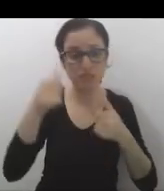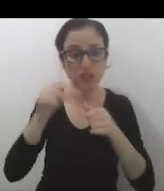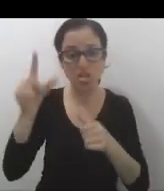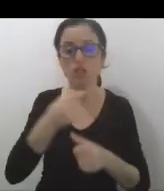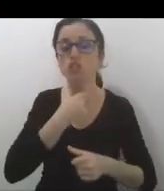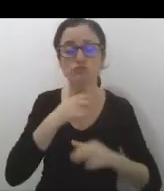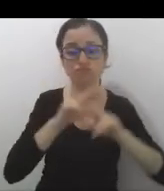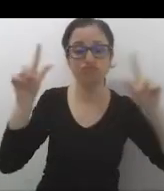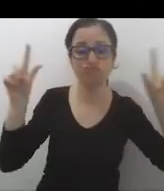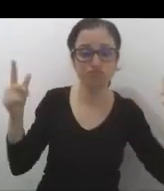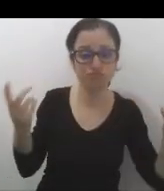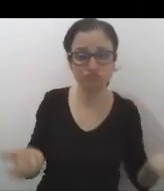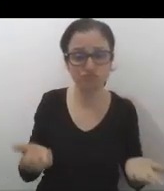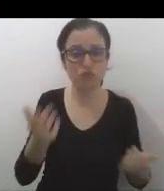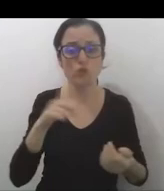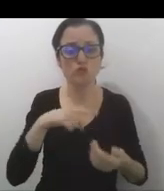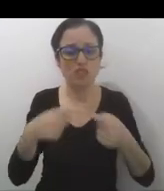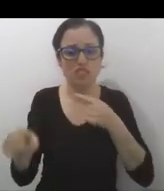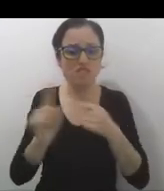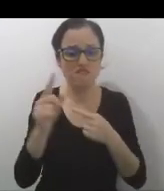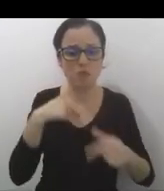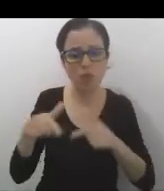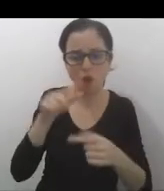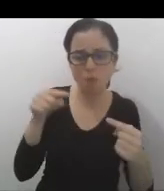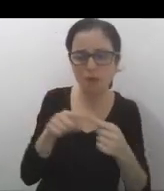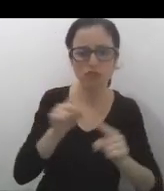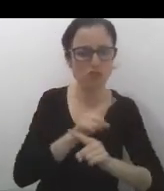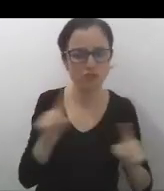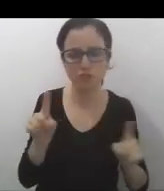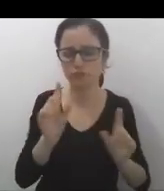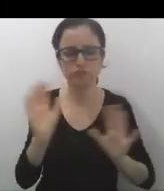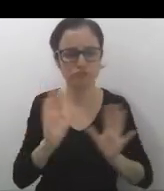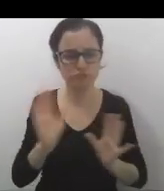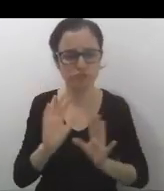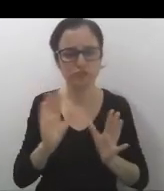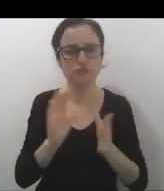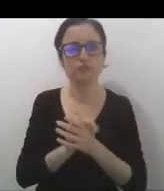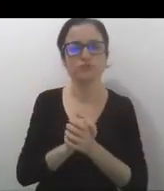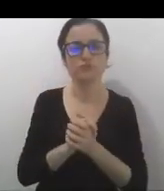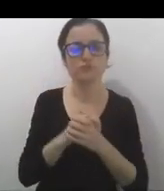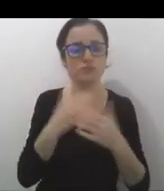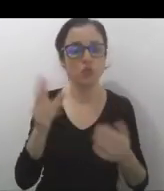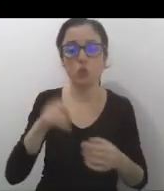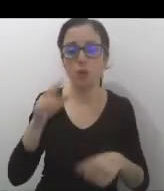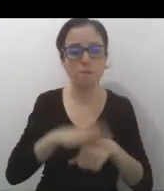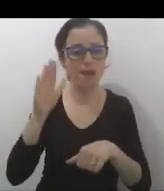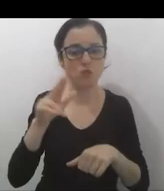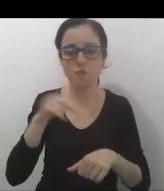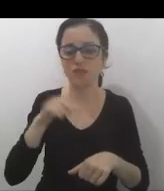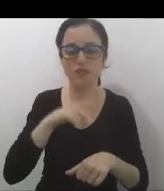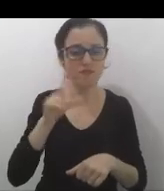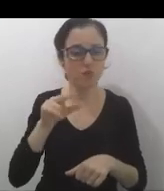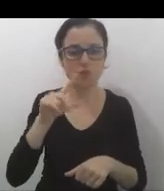mais, nunca teve depois. Eu desenhei produtos para empresas multinacionais. O último